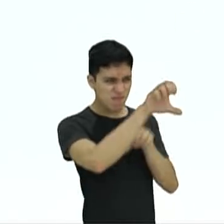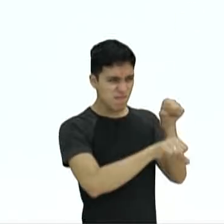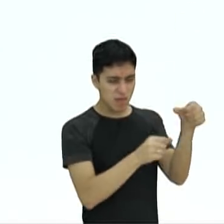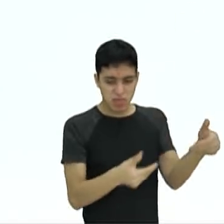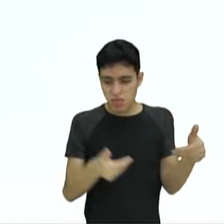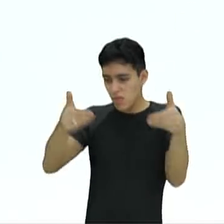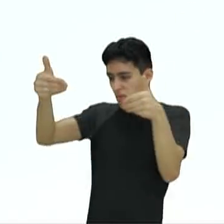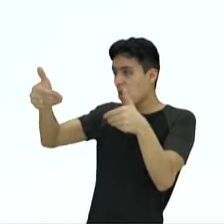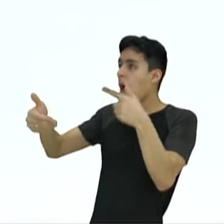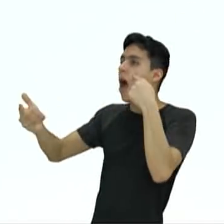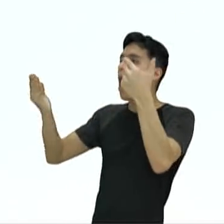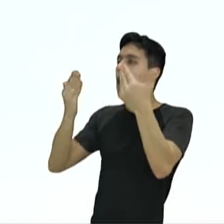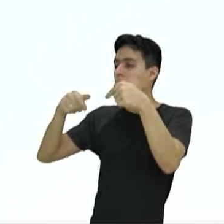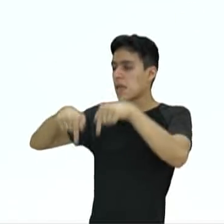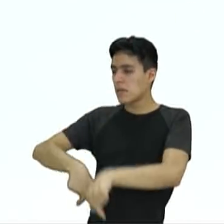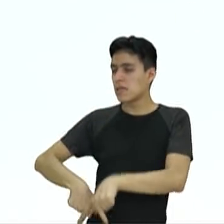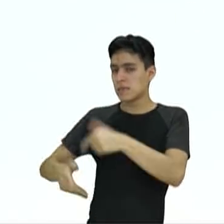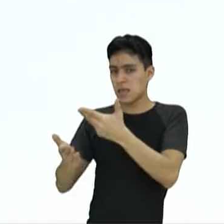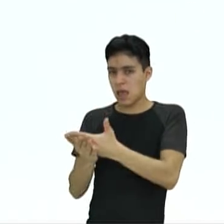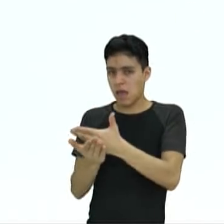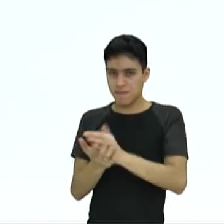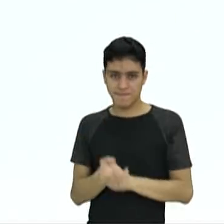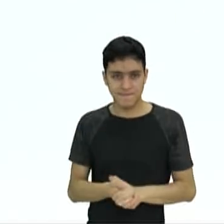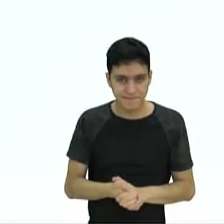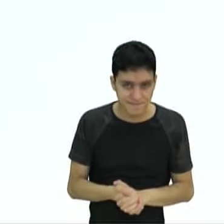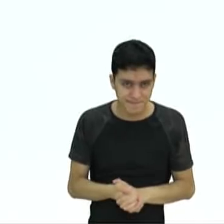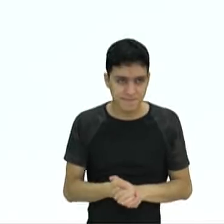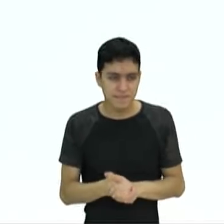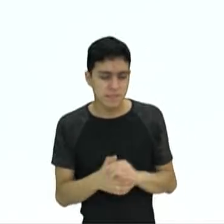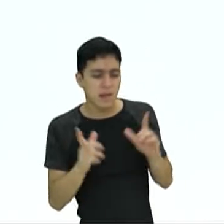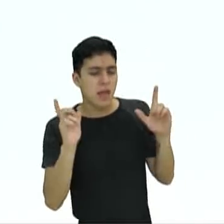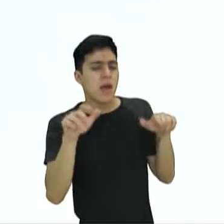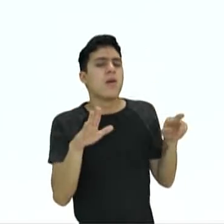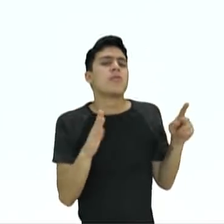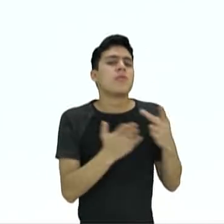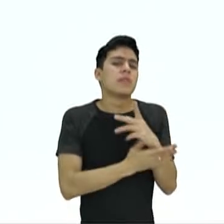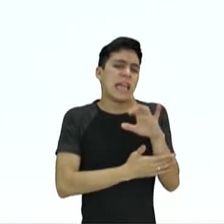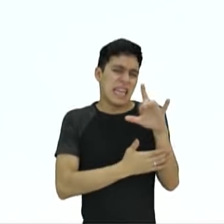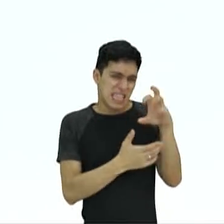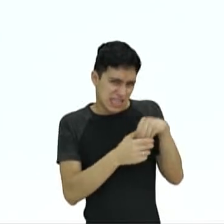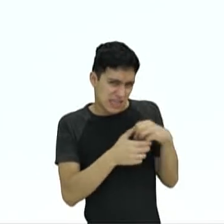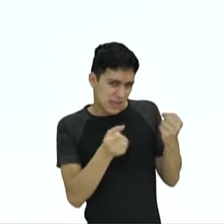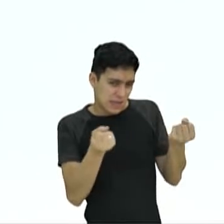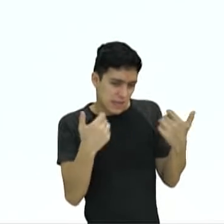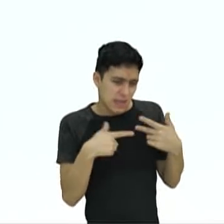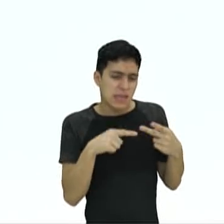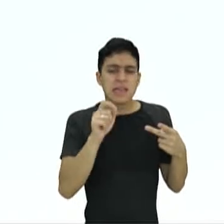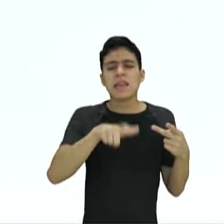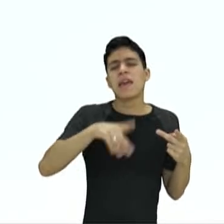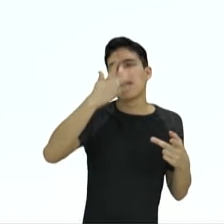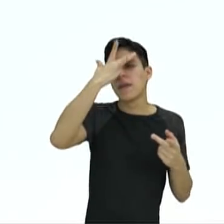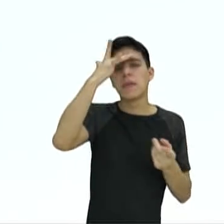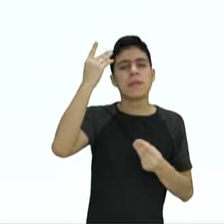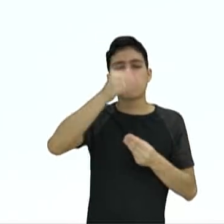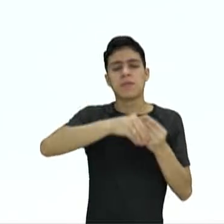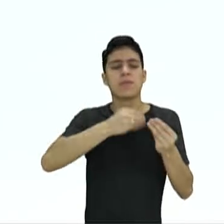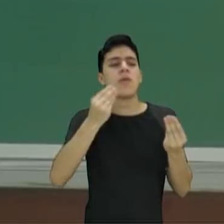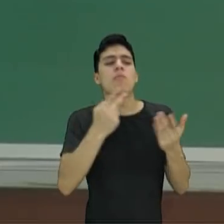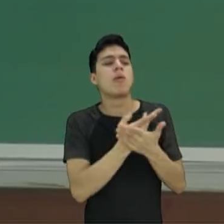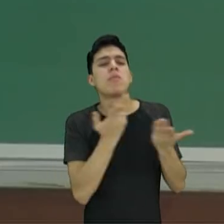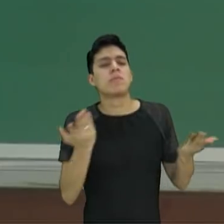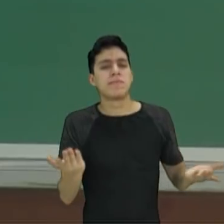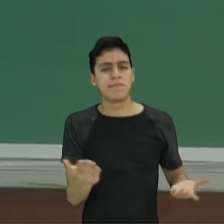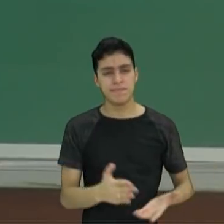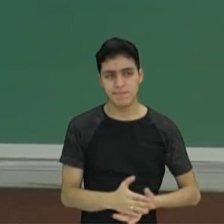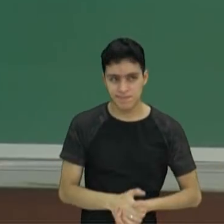aula. Então, nessa sequência do lead, nós temos onde ocorre o fato, quem são os envolvidos e como ocorre esse